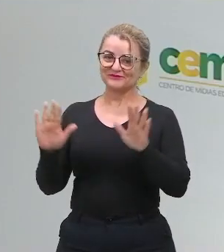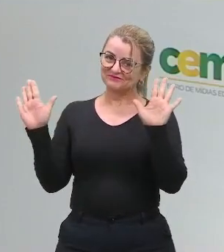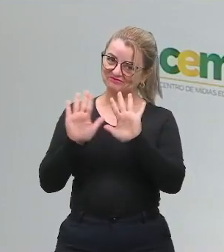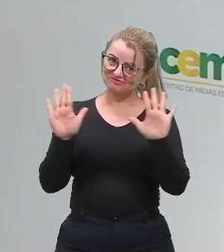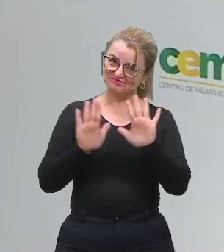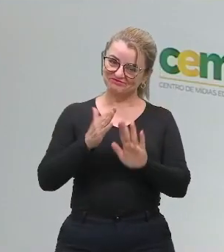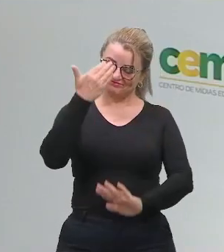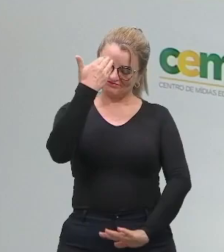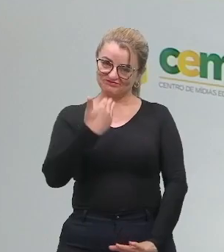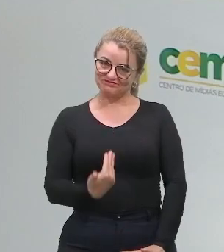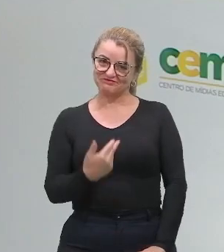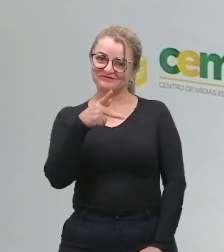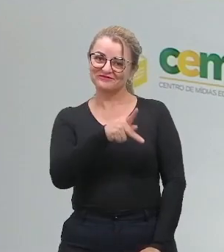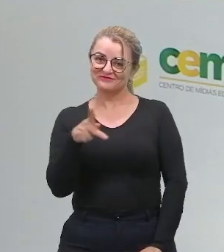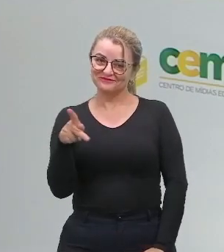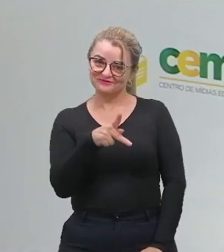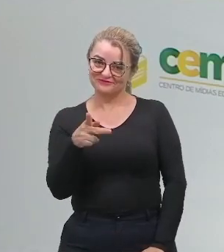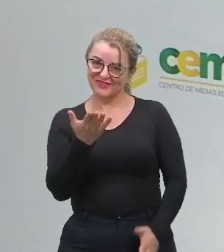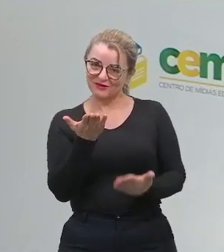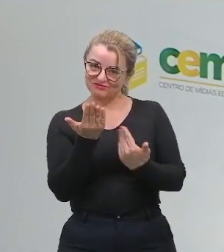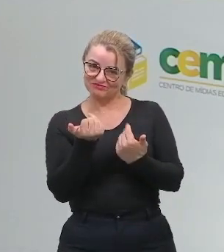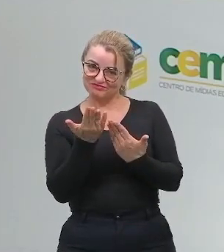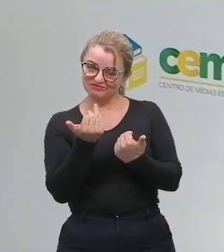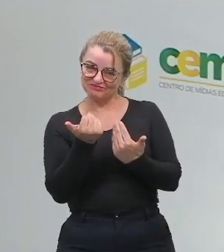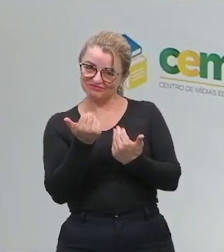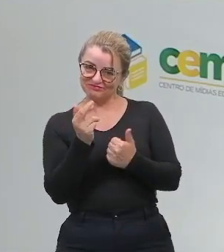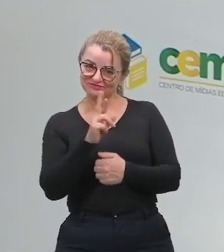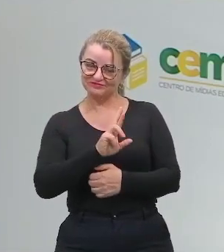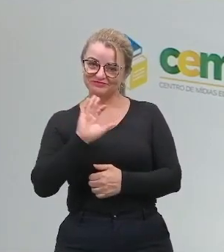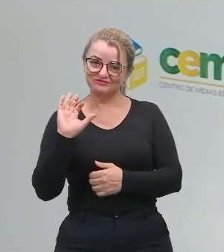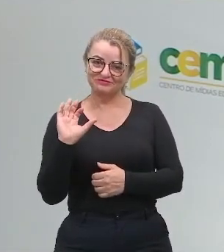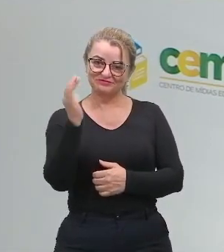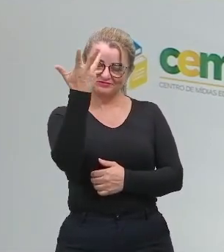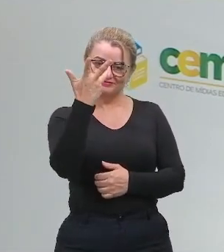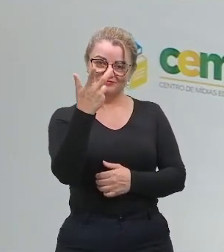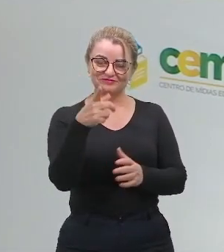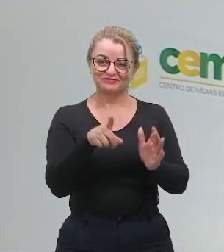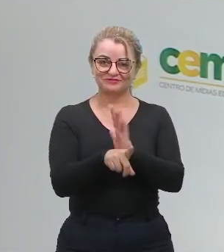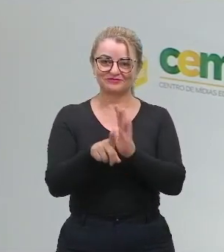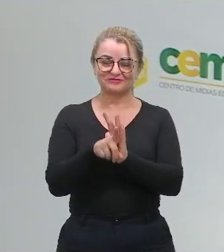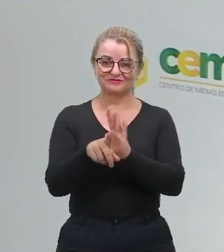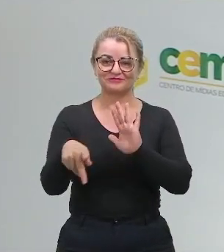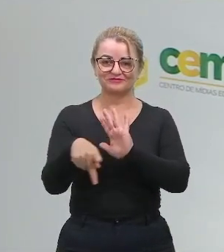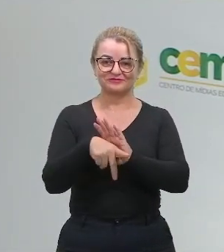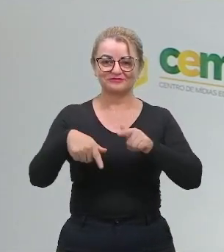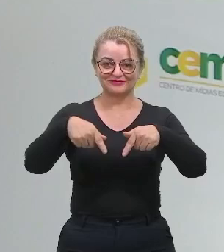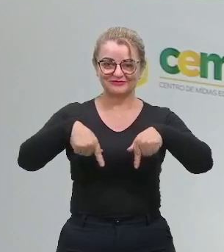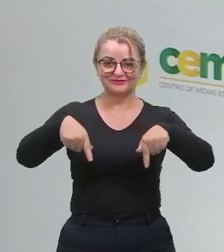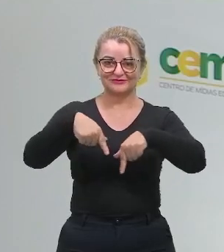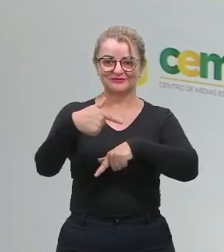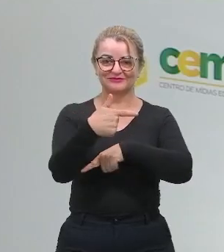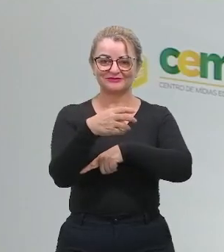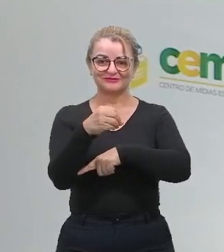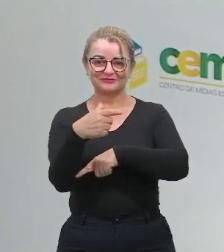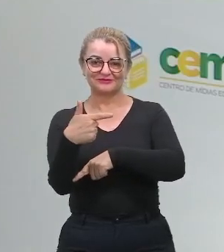Olá, professor Josenilson, vem comigo para mais uma resolução de Química do Enem 2023. Comigo na